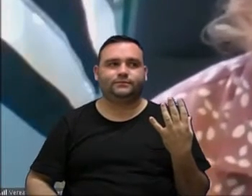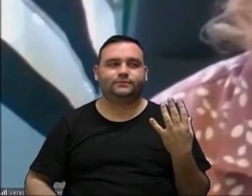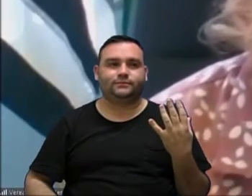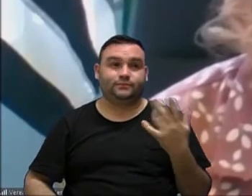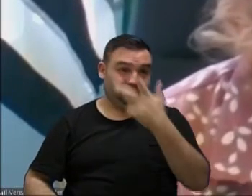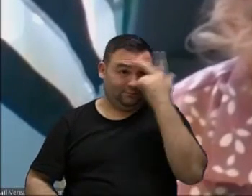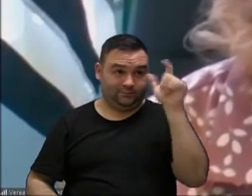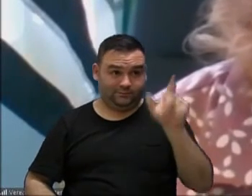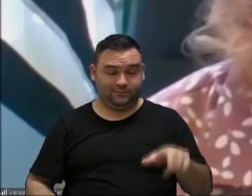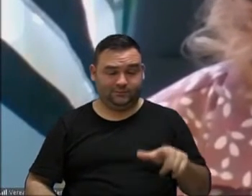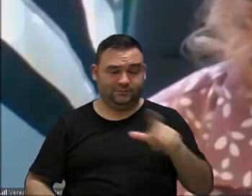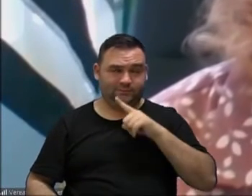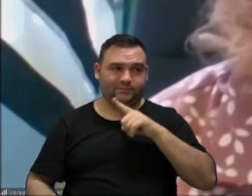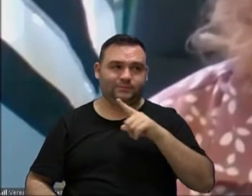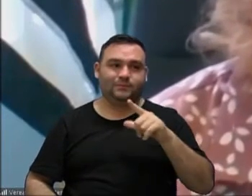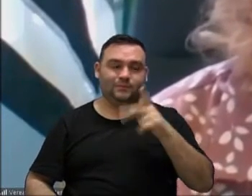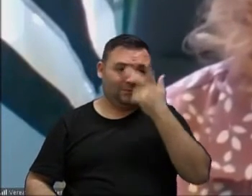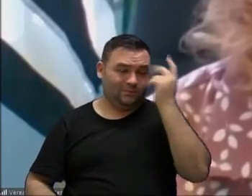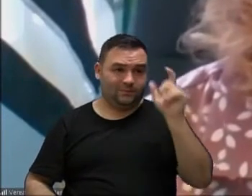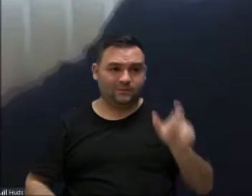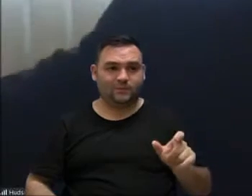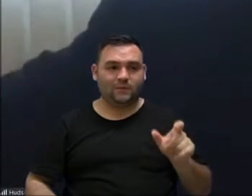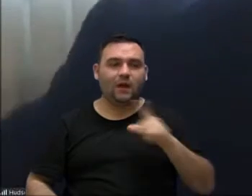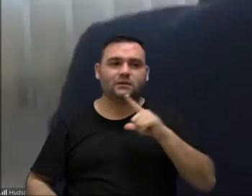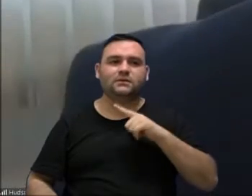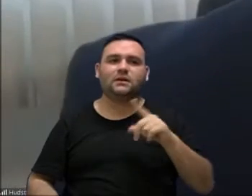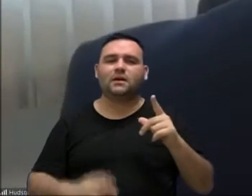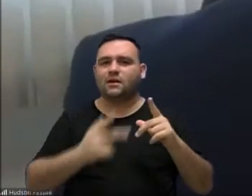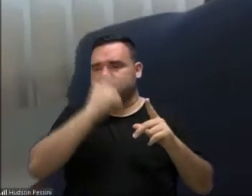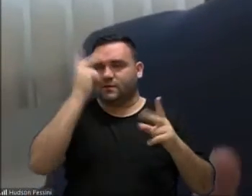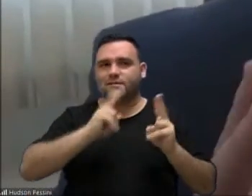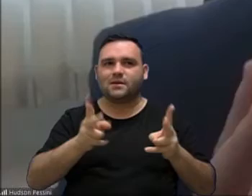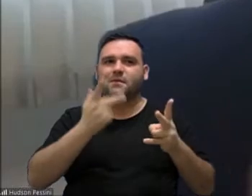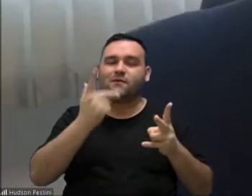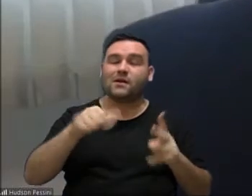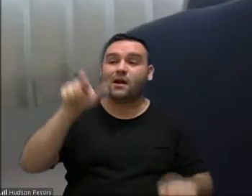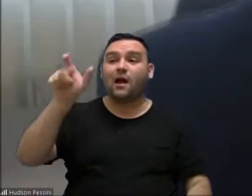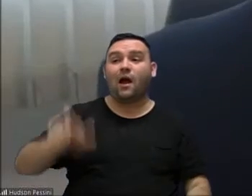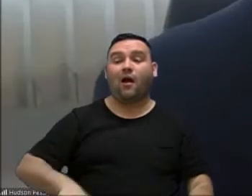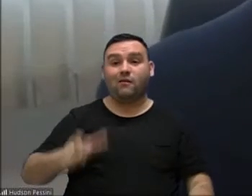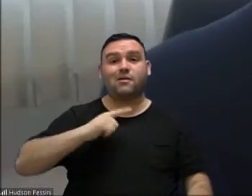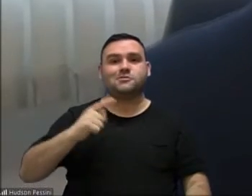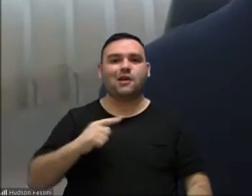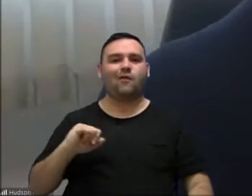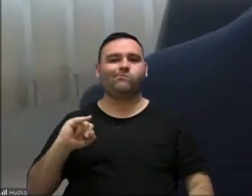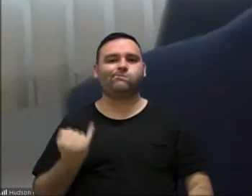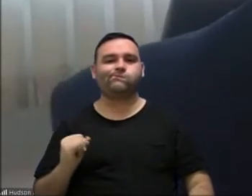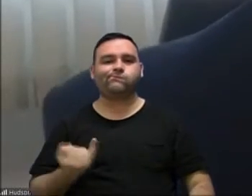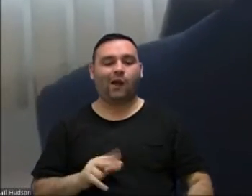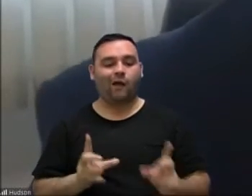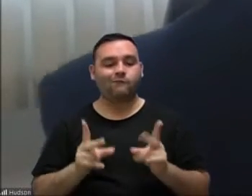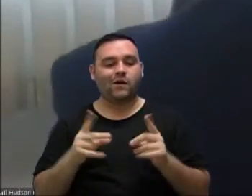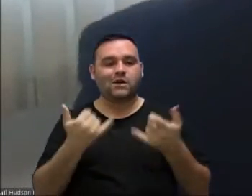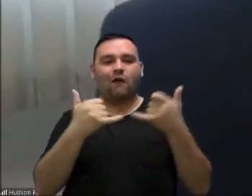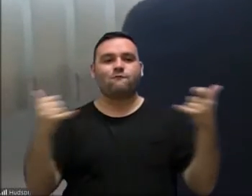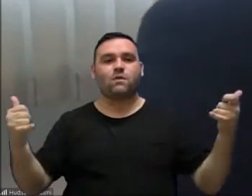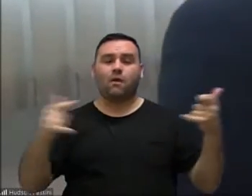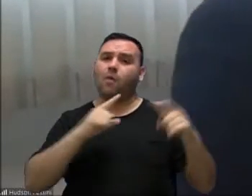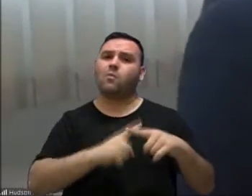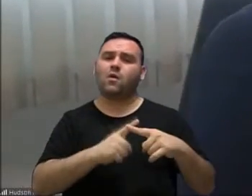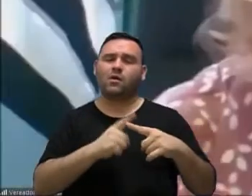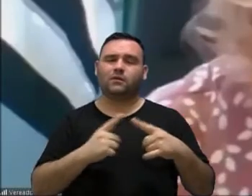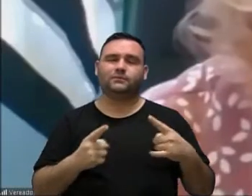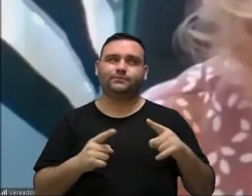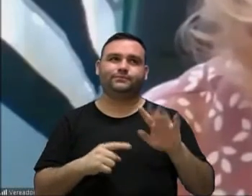aí vem aquele fantasma alguém está ganhando com venda de fio porque se não